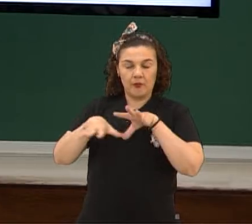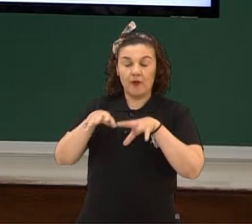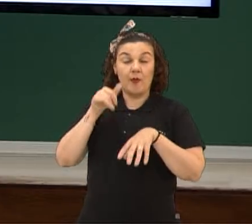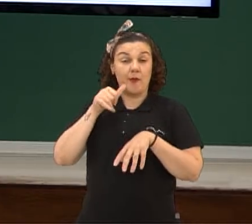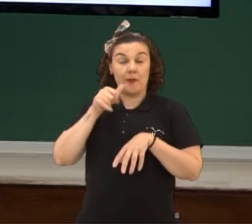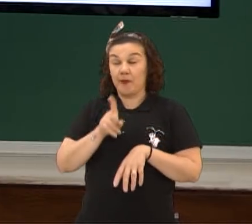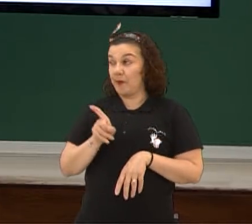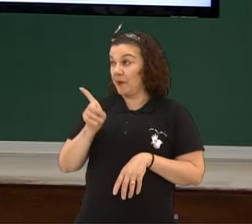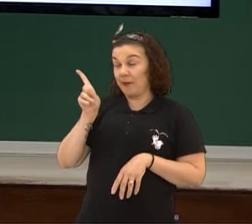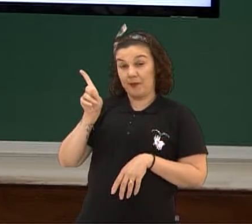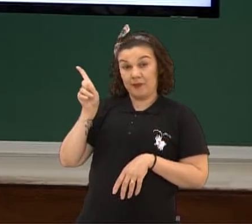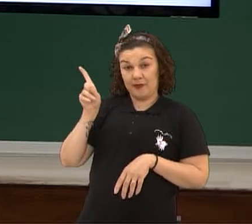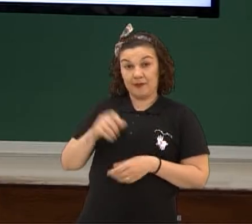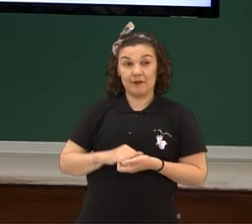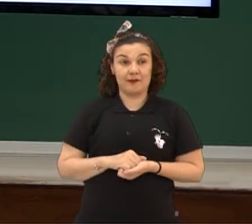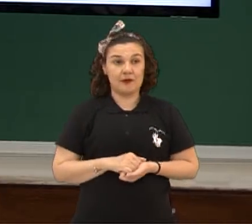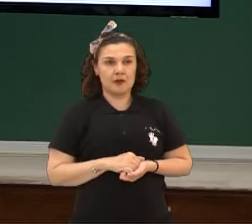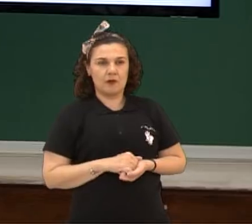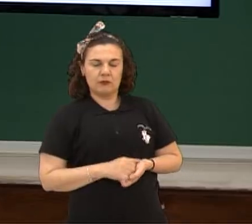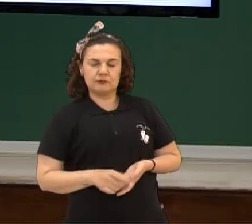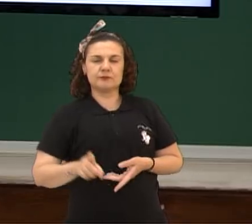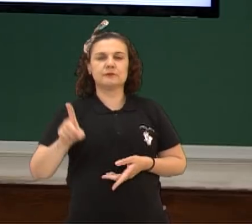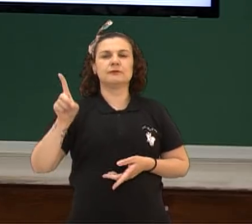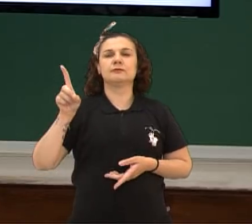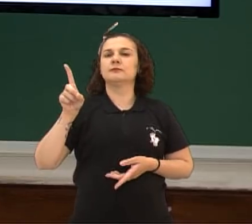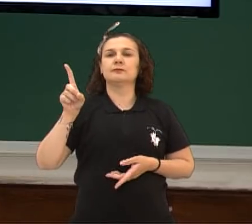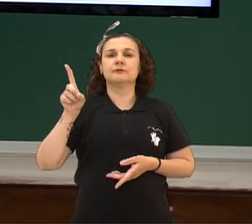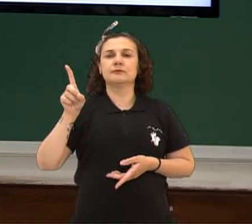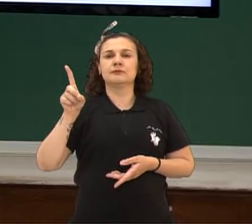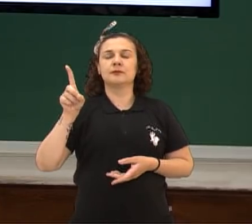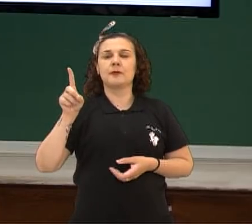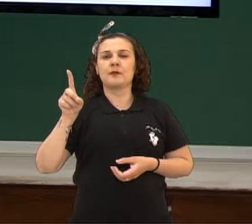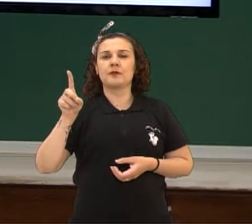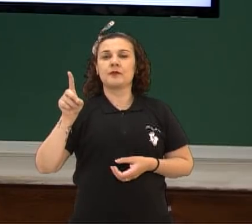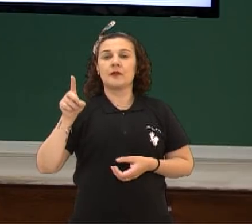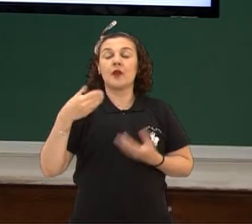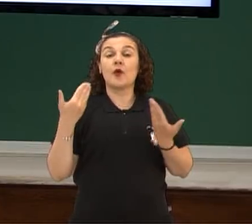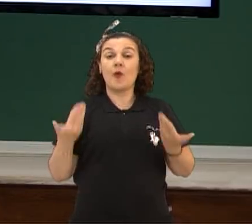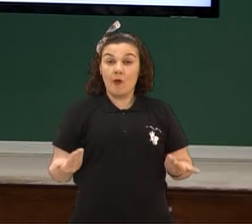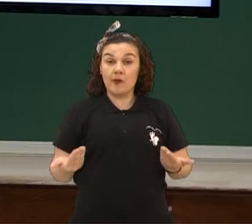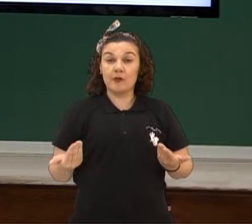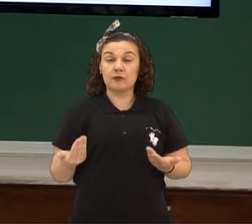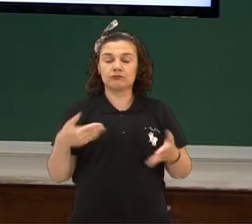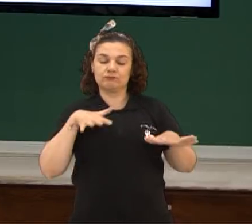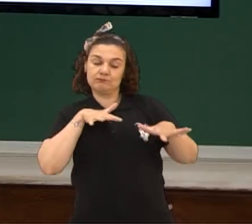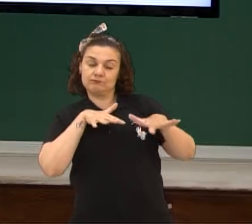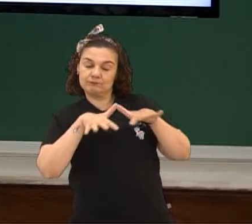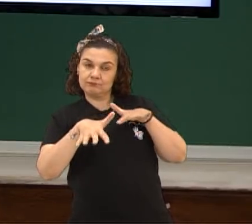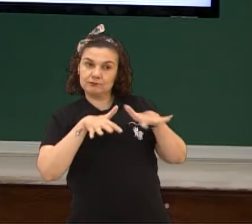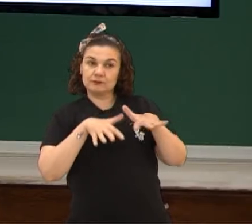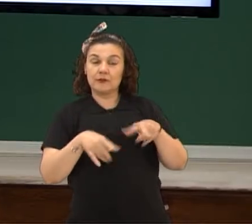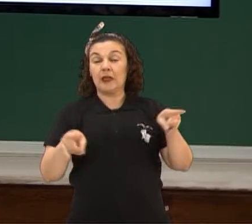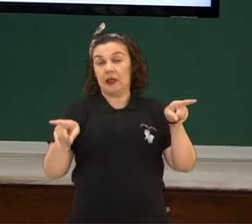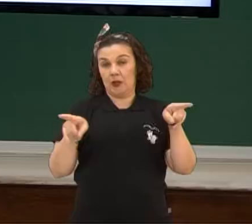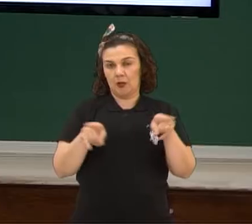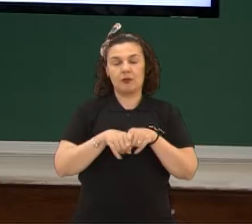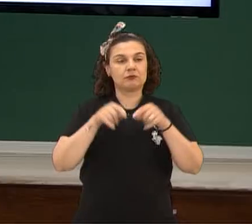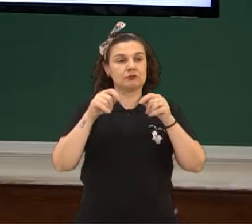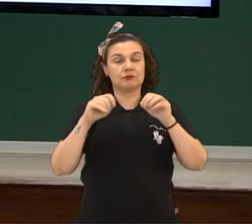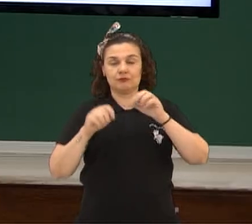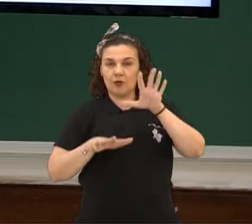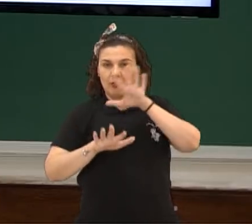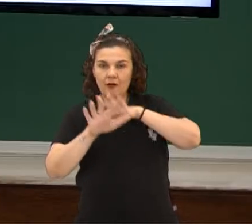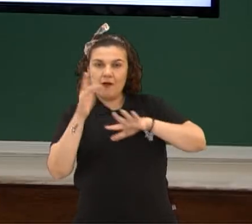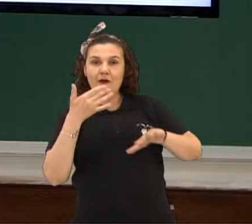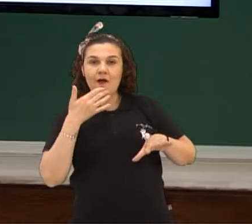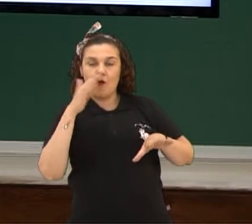como nós podemos acompanhar aqui, né, que existe esse recurso utilizado ali para a questão do movimento, né, e aqui a presença de outras